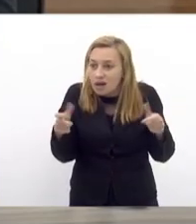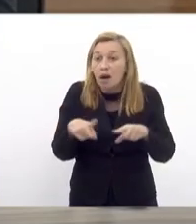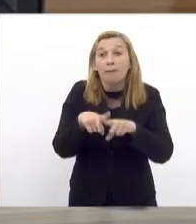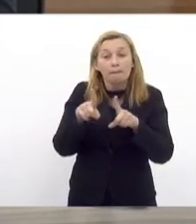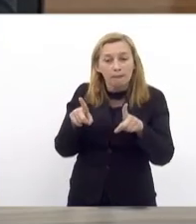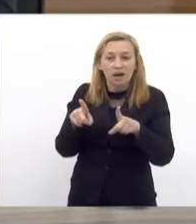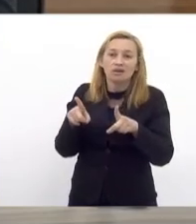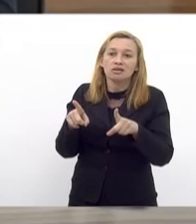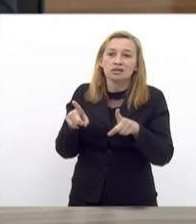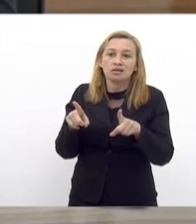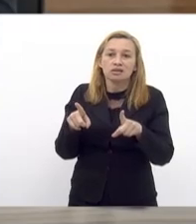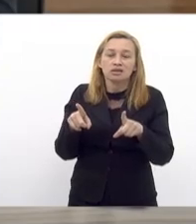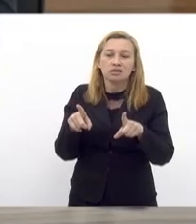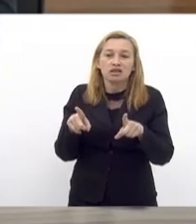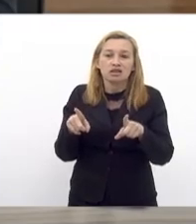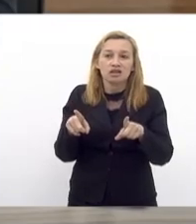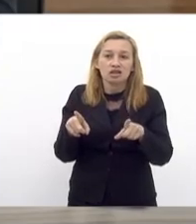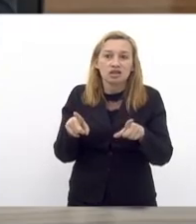que isso,